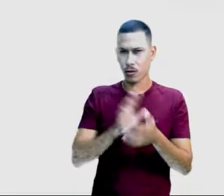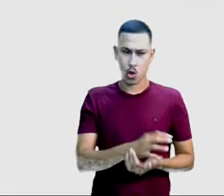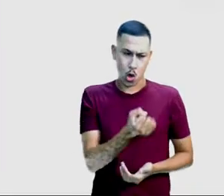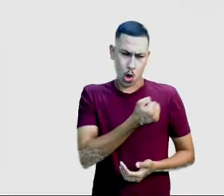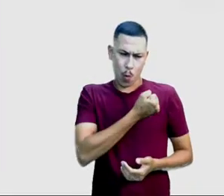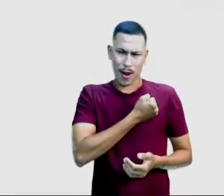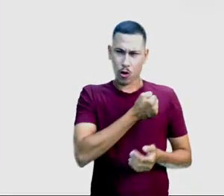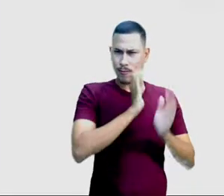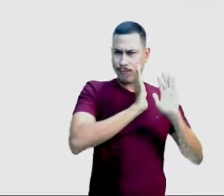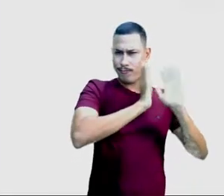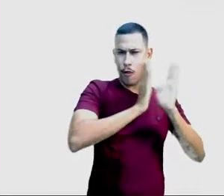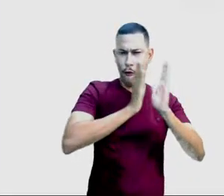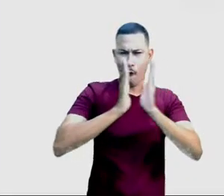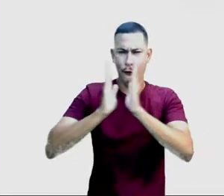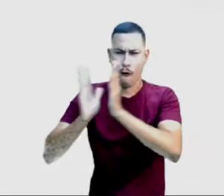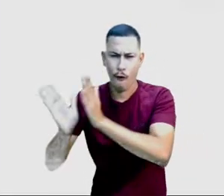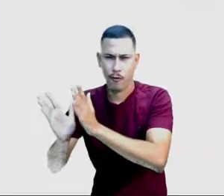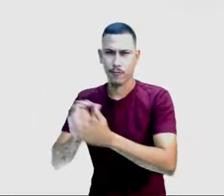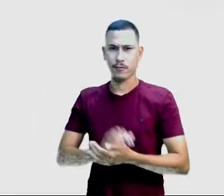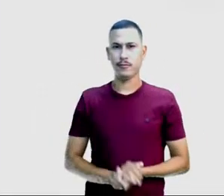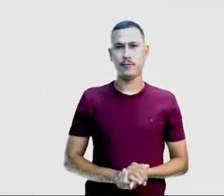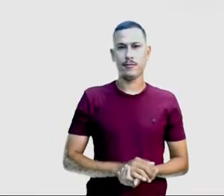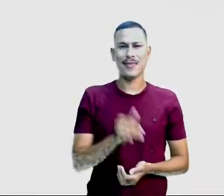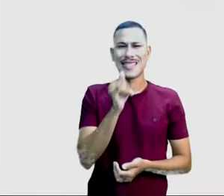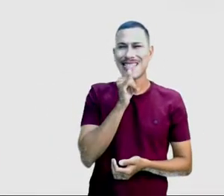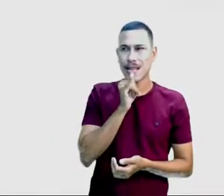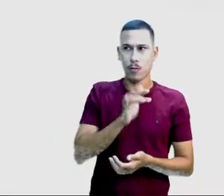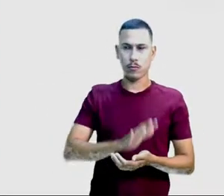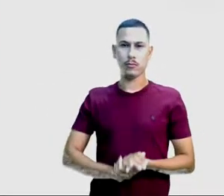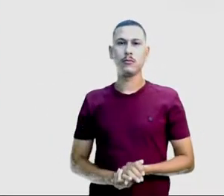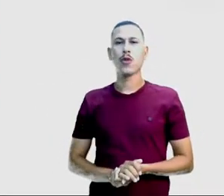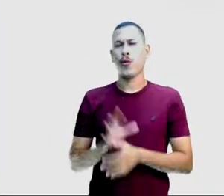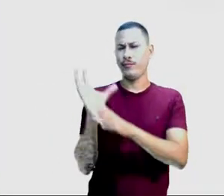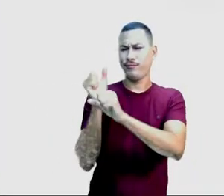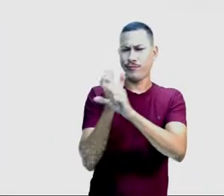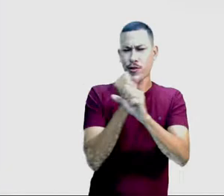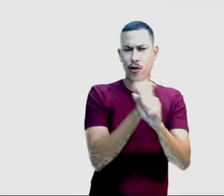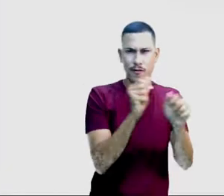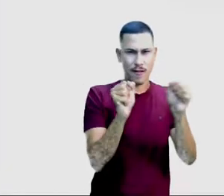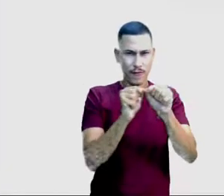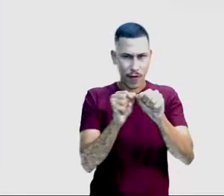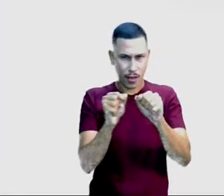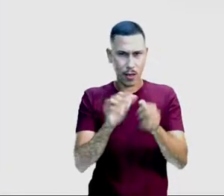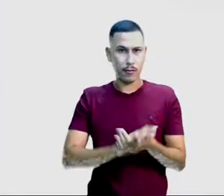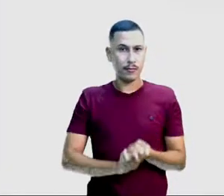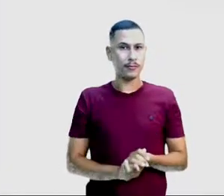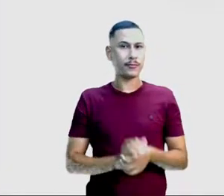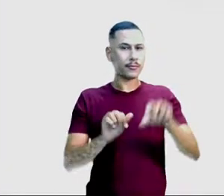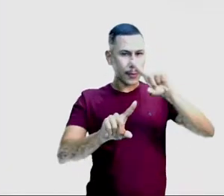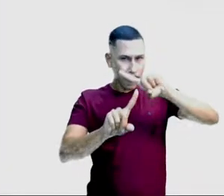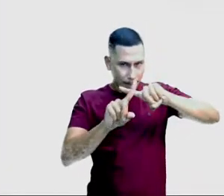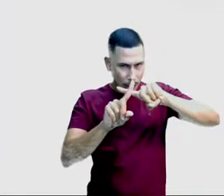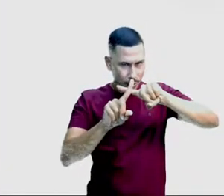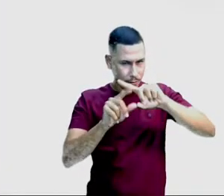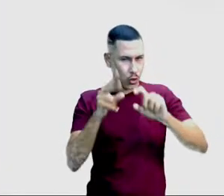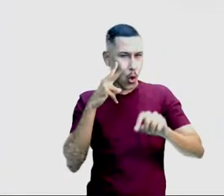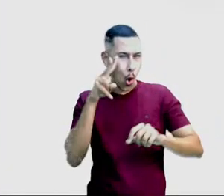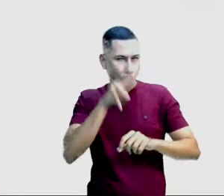decomposição. Como assim? Para realizar o cálculo da adição, veja,